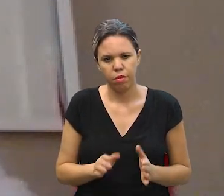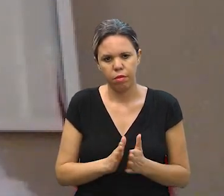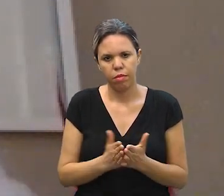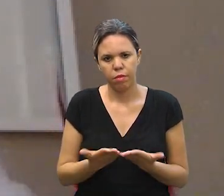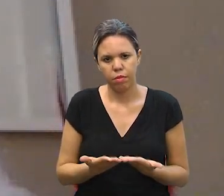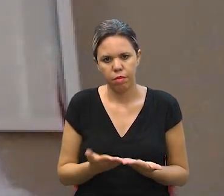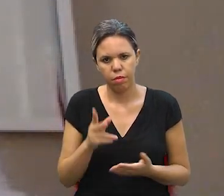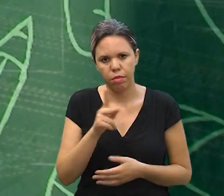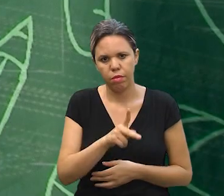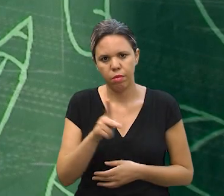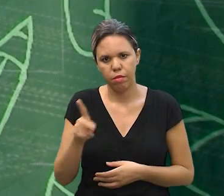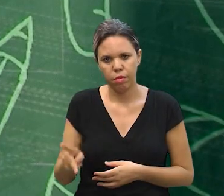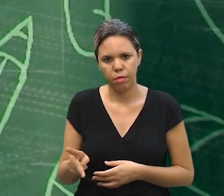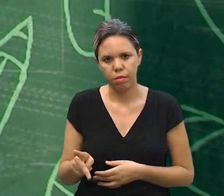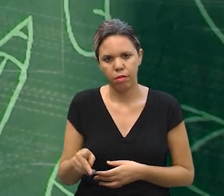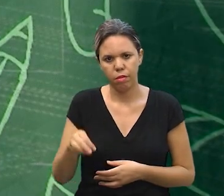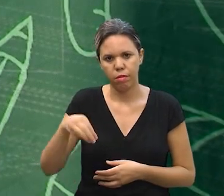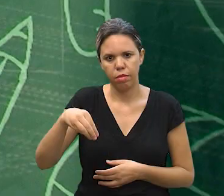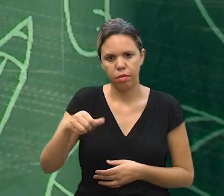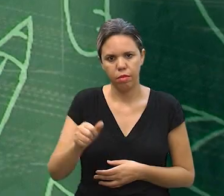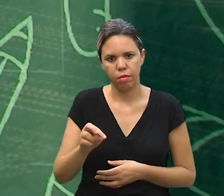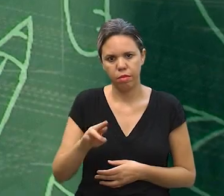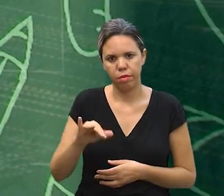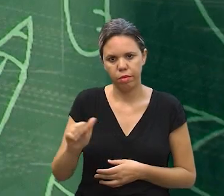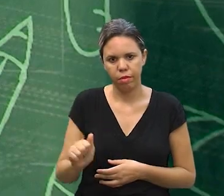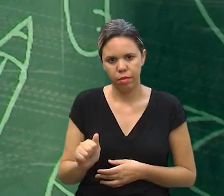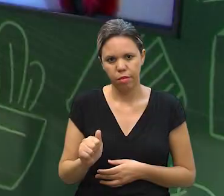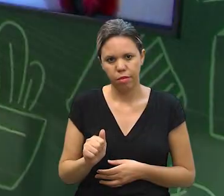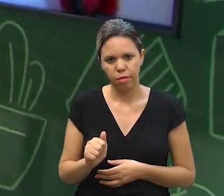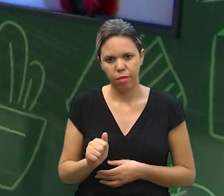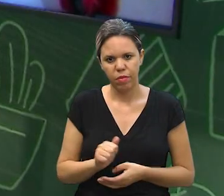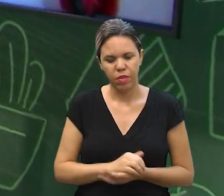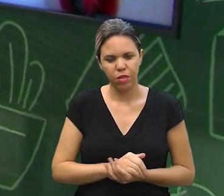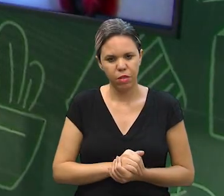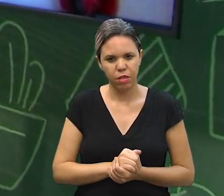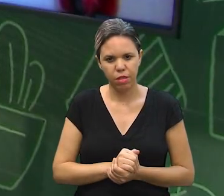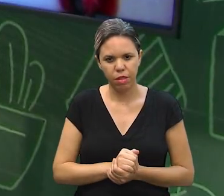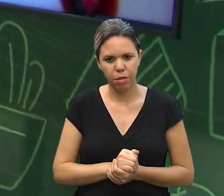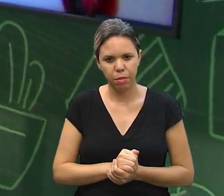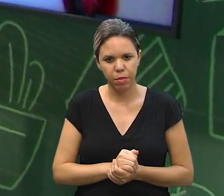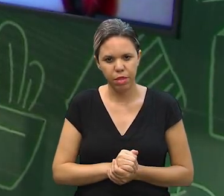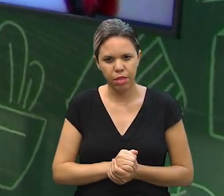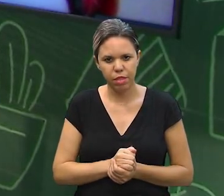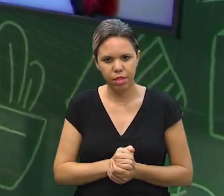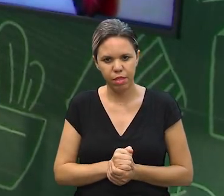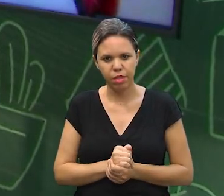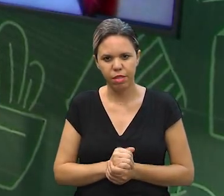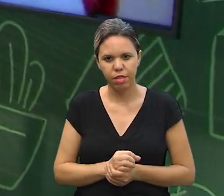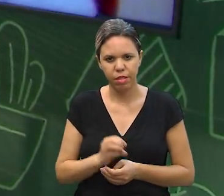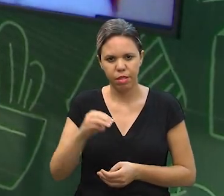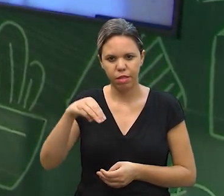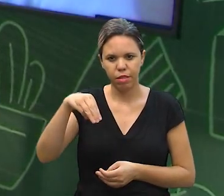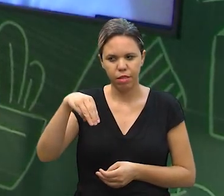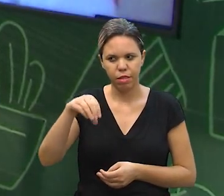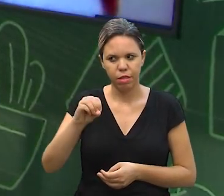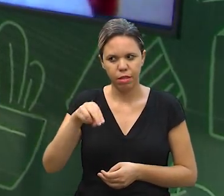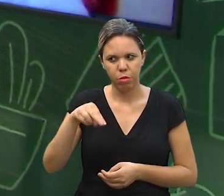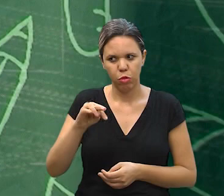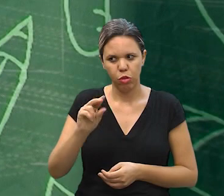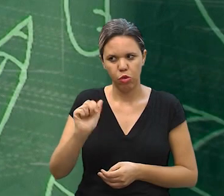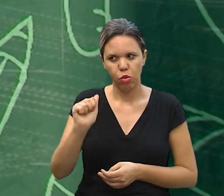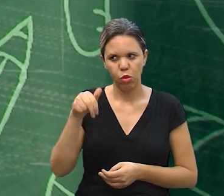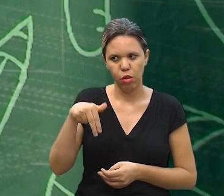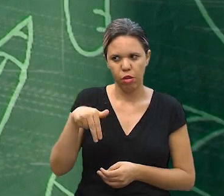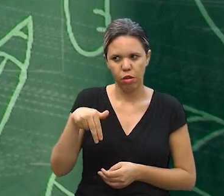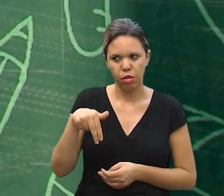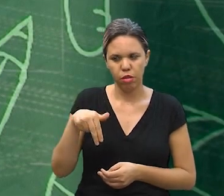Abrir. Vai lá, é a professora Maria Tereza Mantoan. É assim que fala seu sobrenome? Mantoan. Então falei